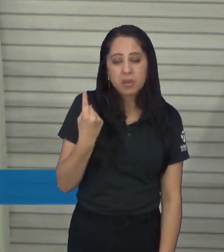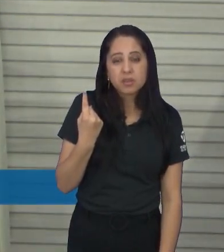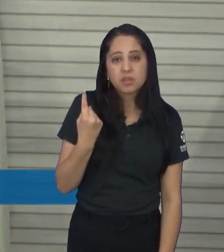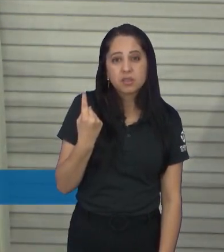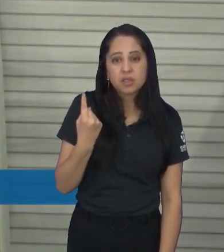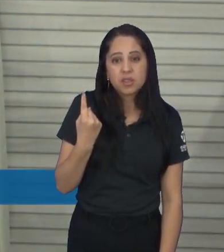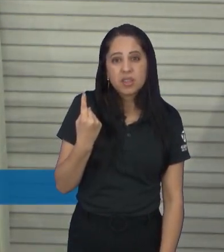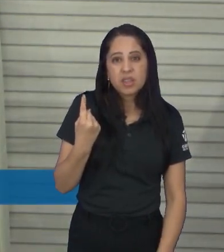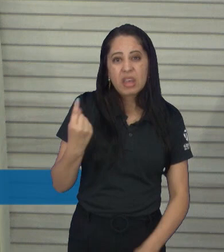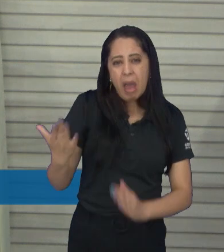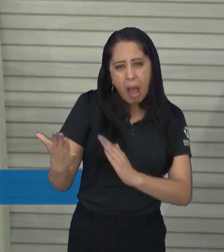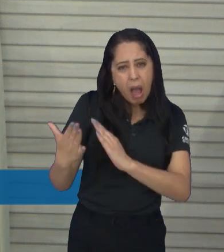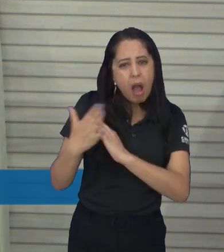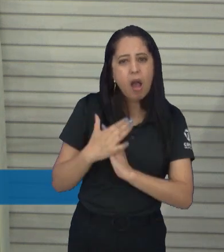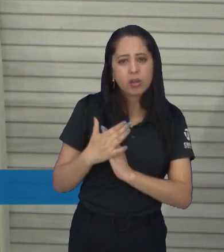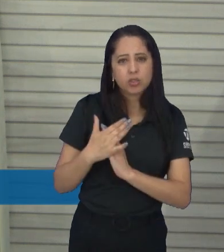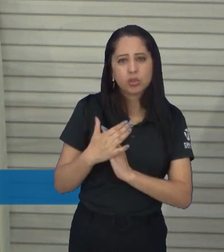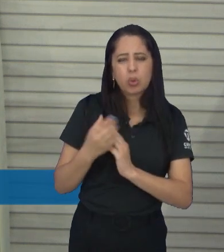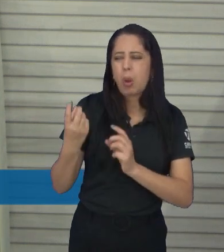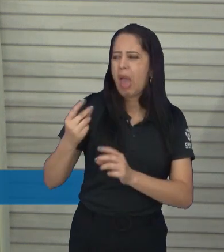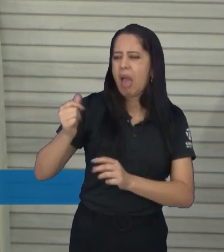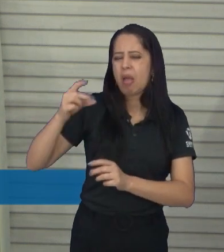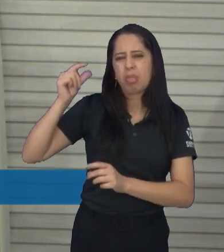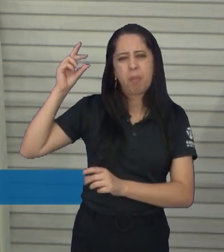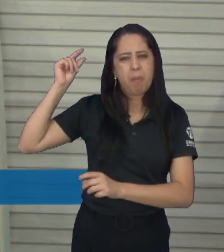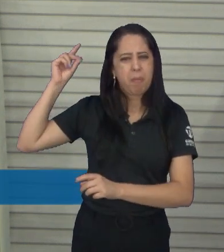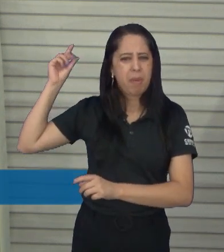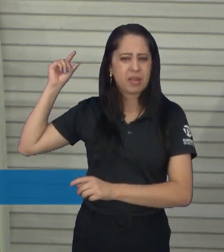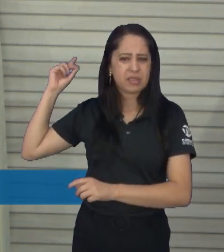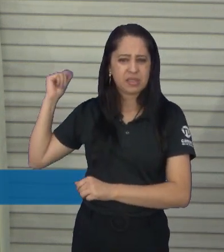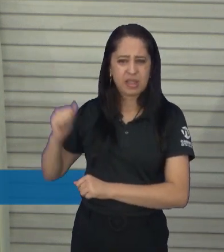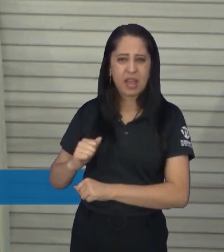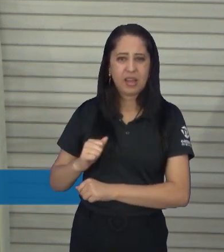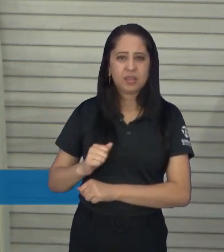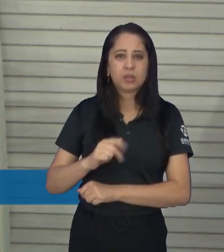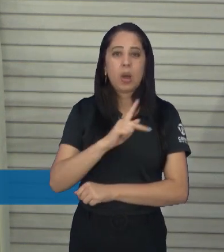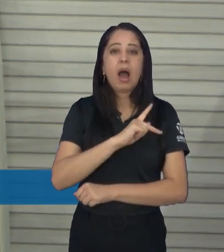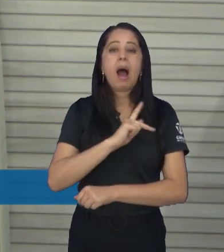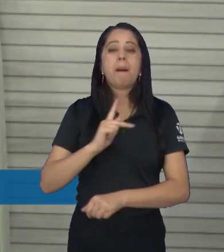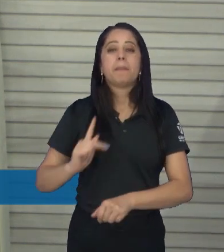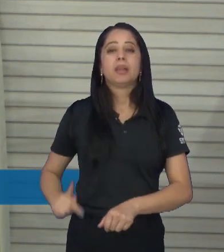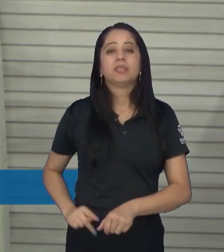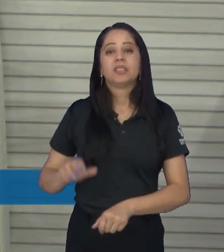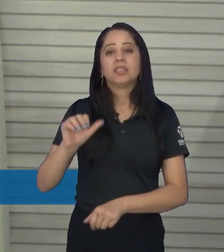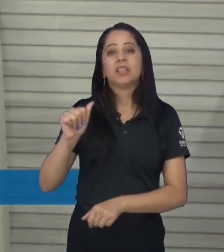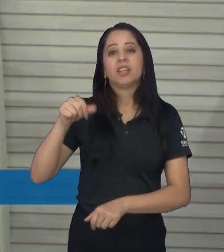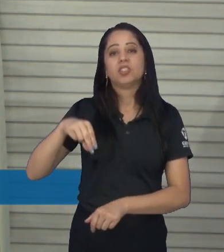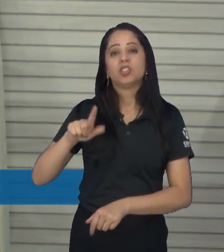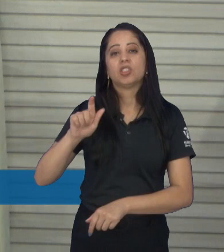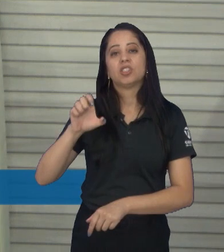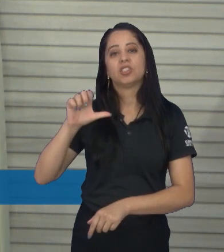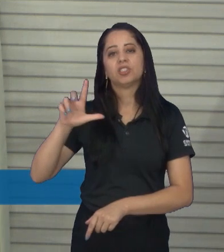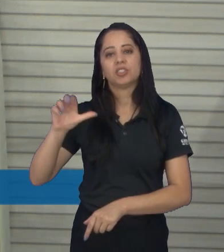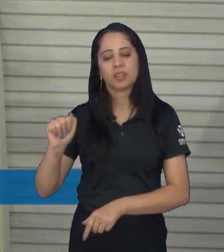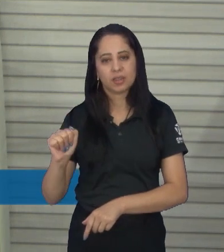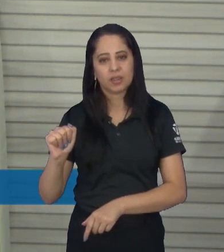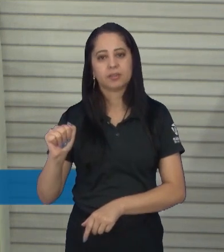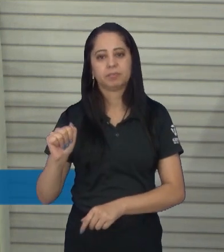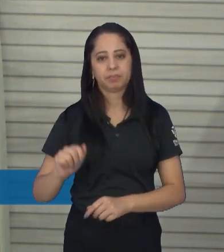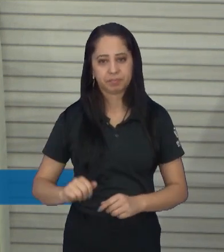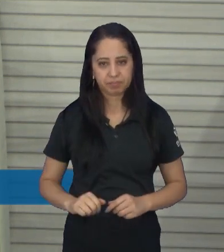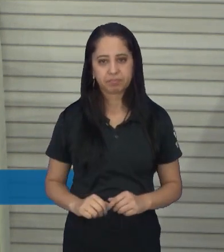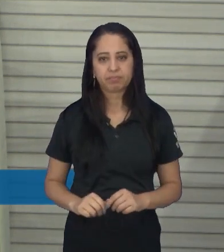ainda daquela valeta põe na sua época que era Ângela guardagni que até inclusive